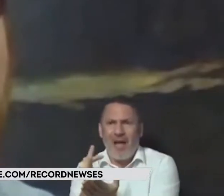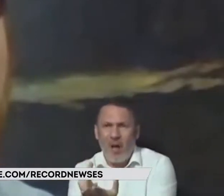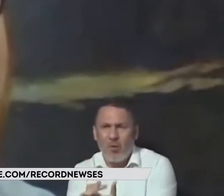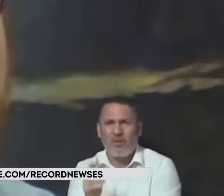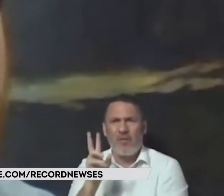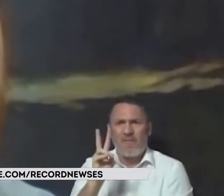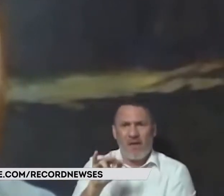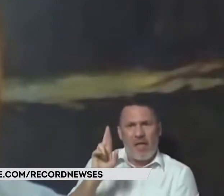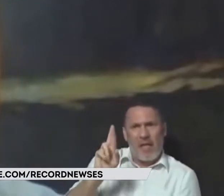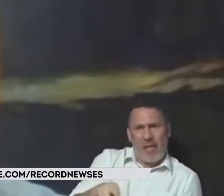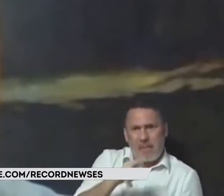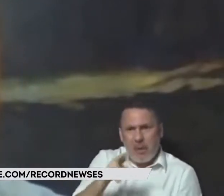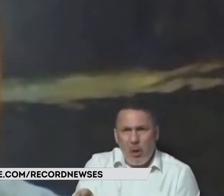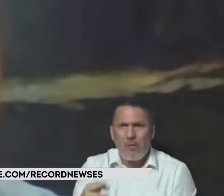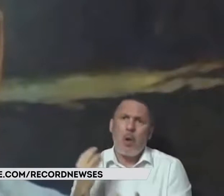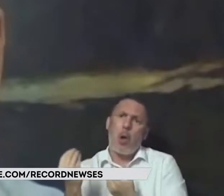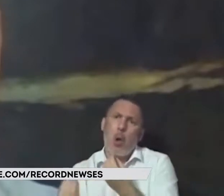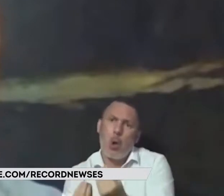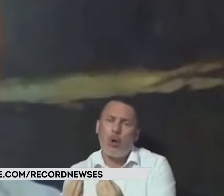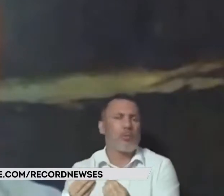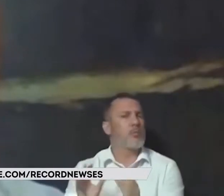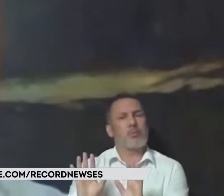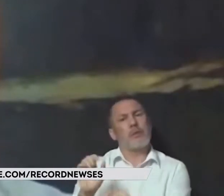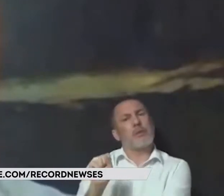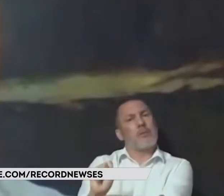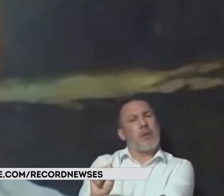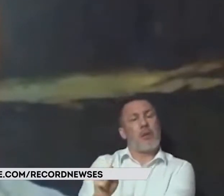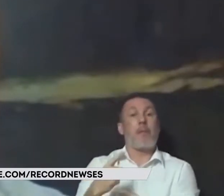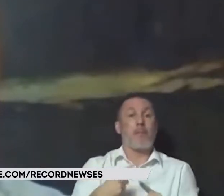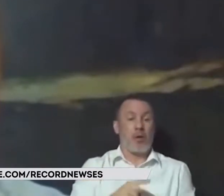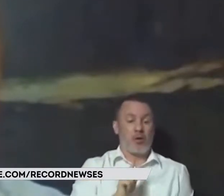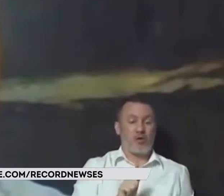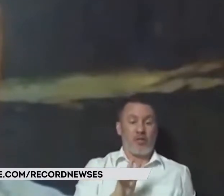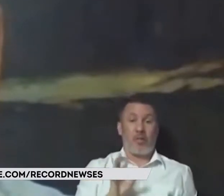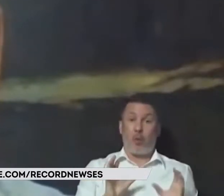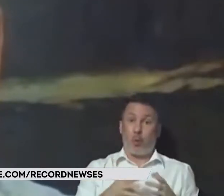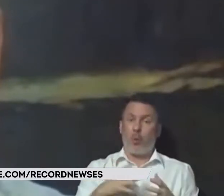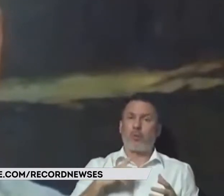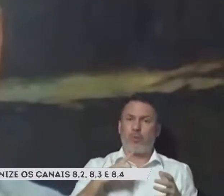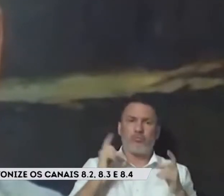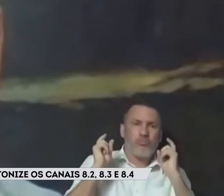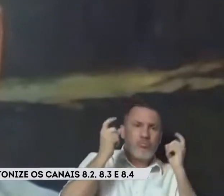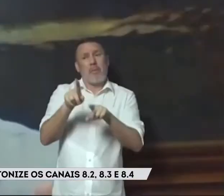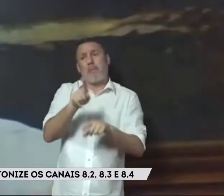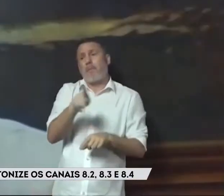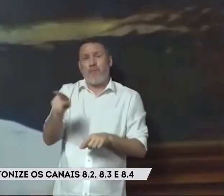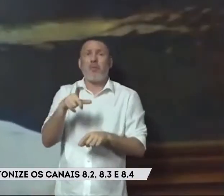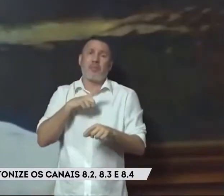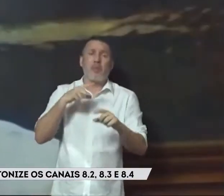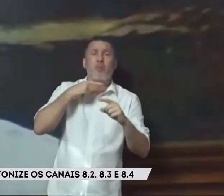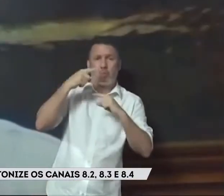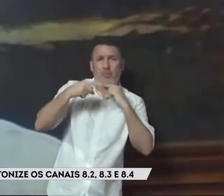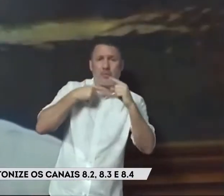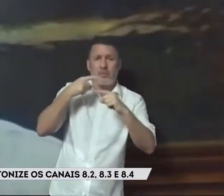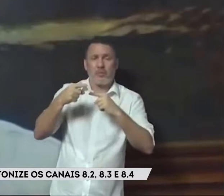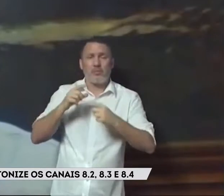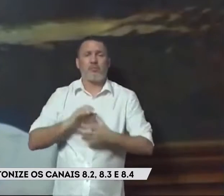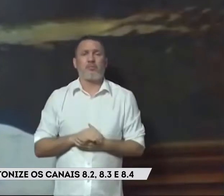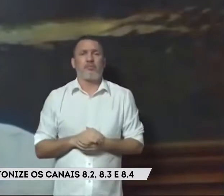Educação, Vitor De Ângelo, explicou a questão das faltas quando a carga horária letiva passar a valer. Quando